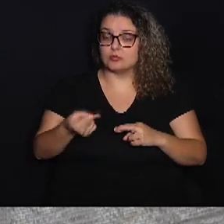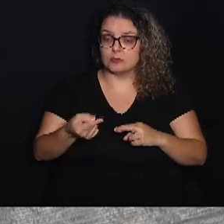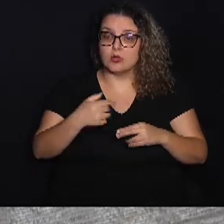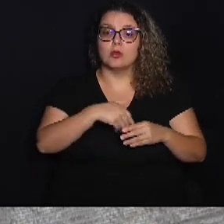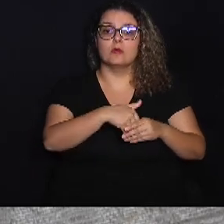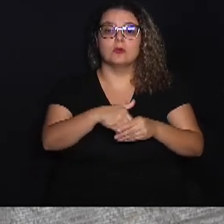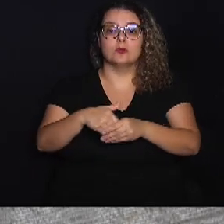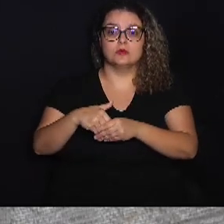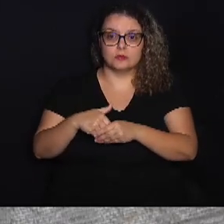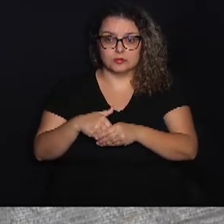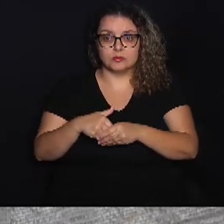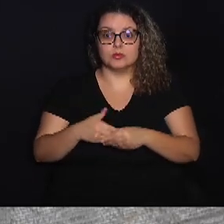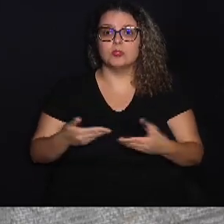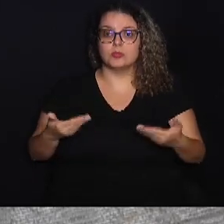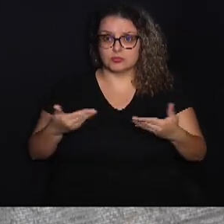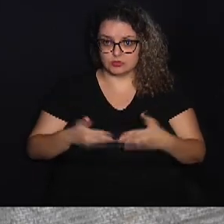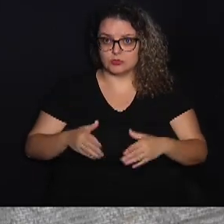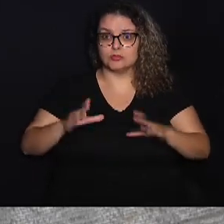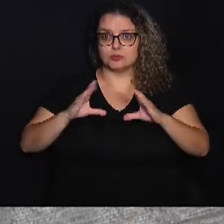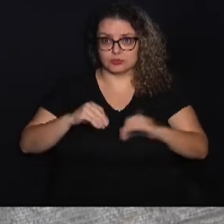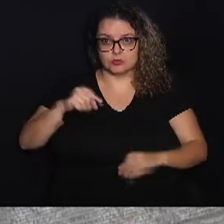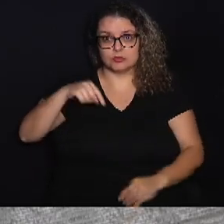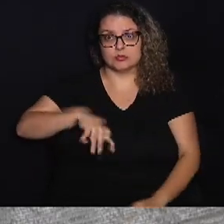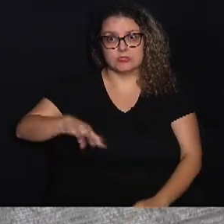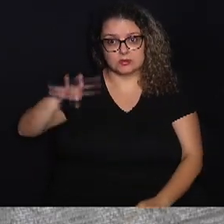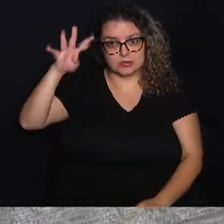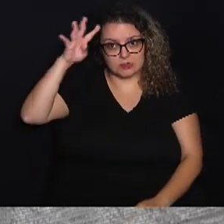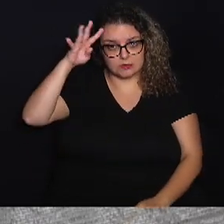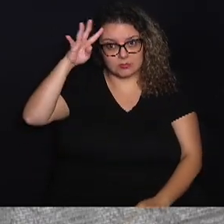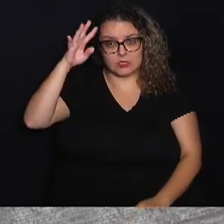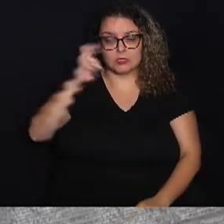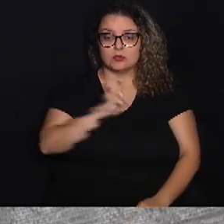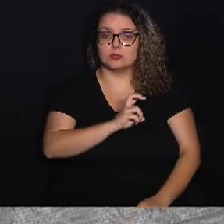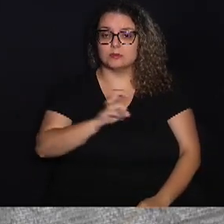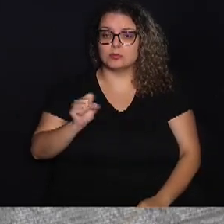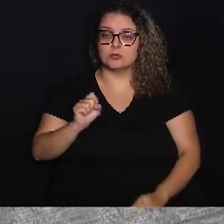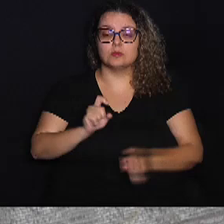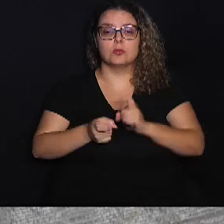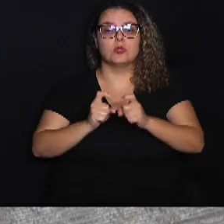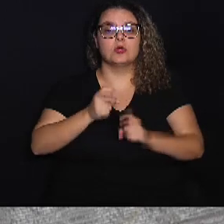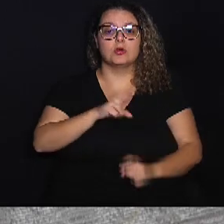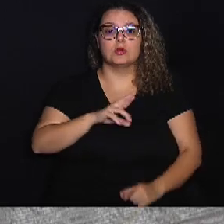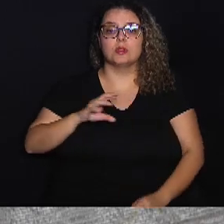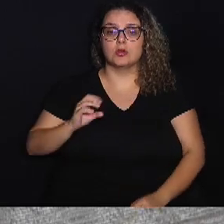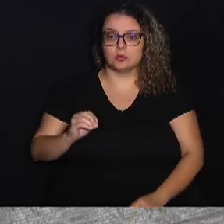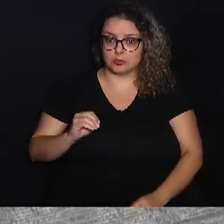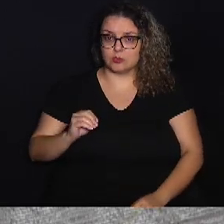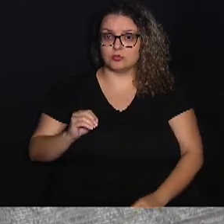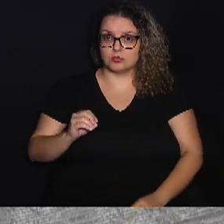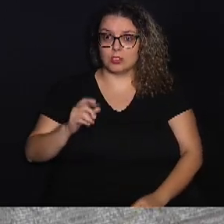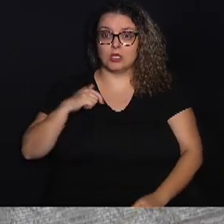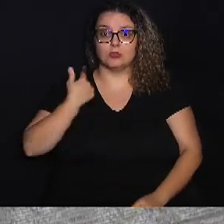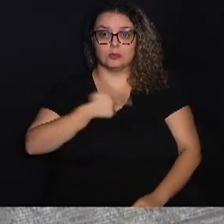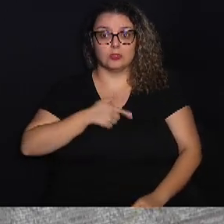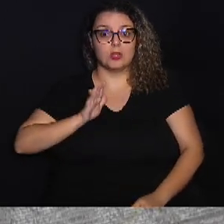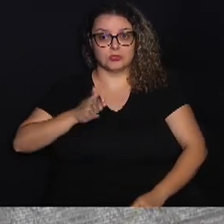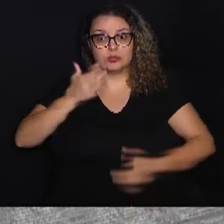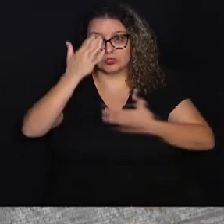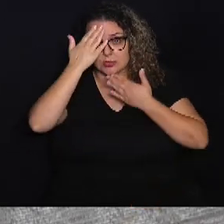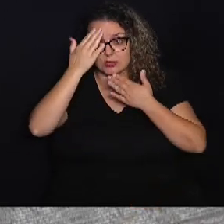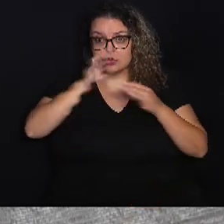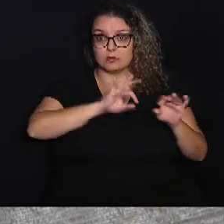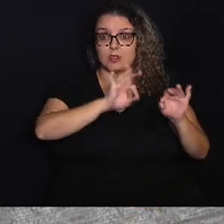votados na noite desta quarta-feira queem 48ª reunião ordinária nós já agradecemos a sua